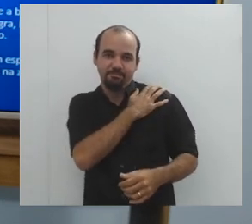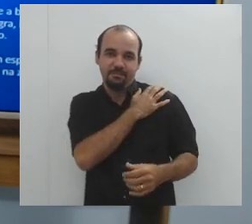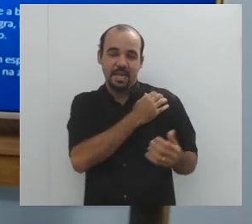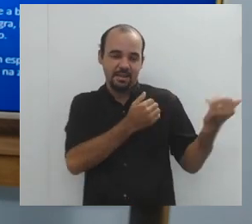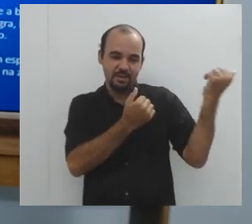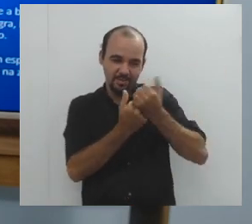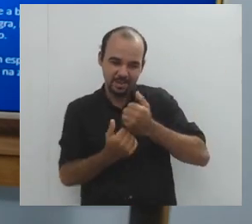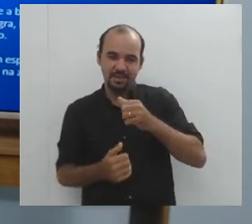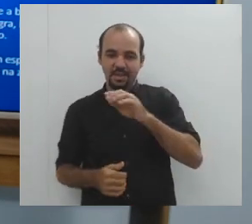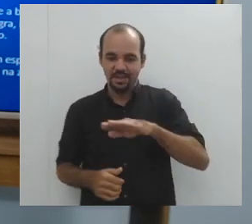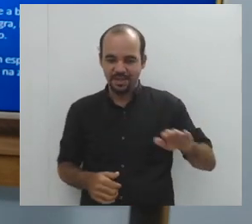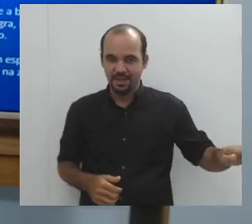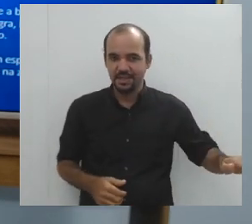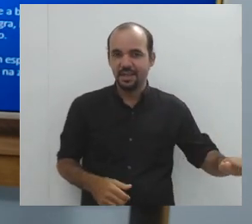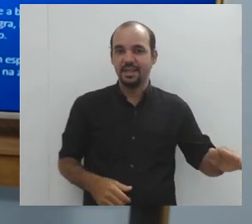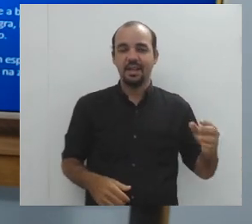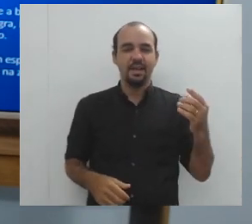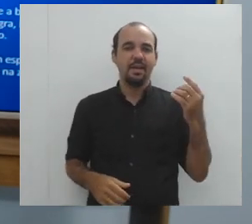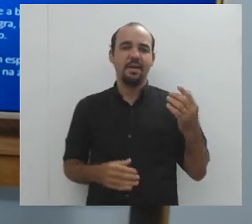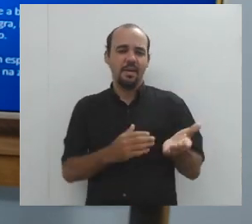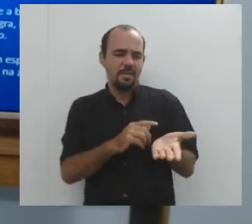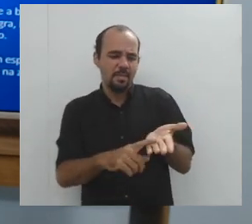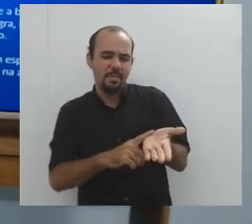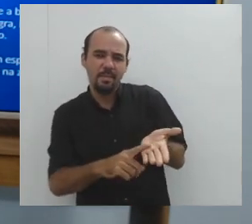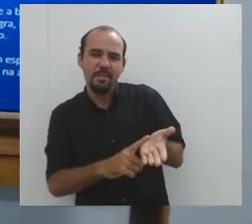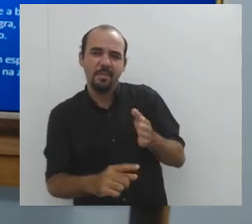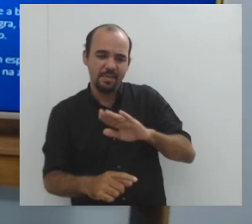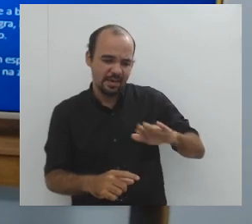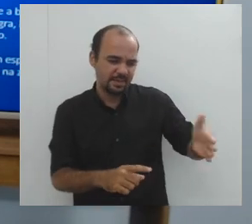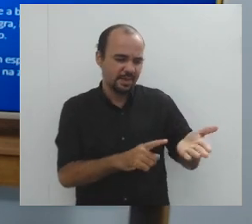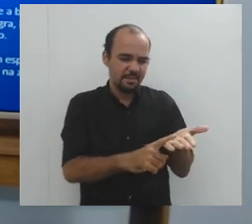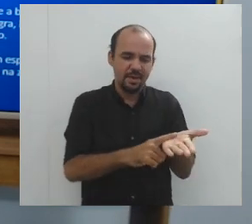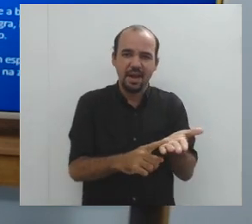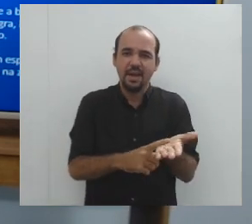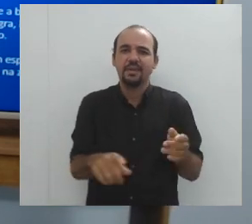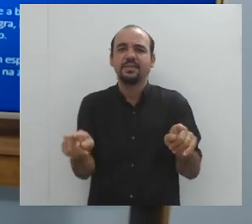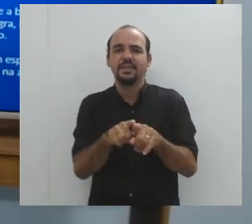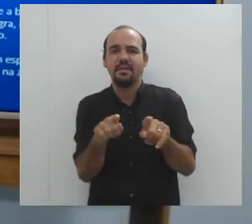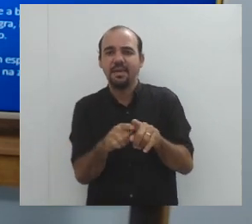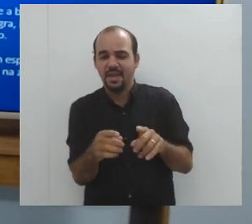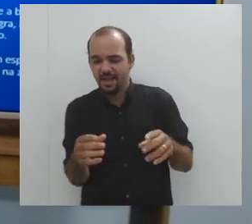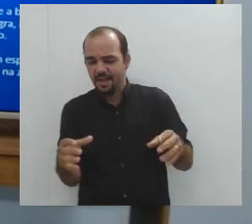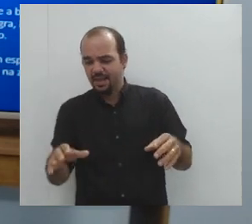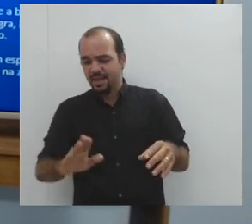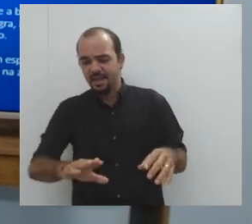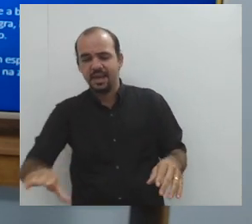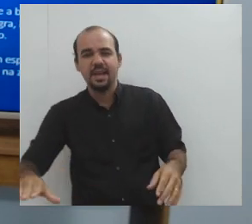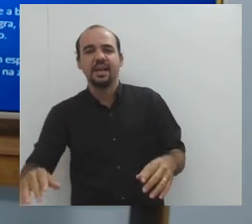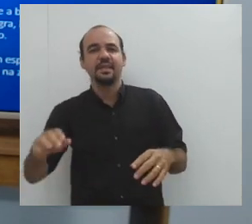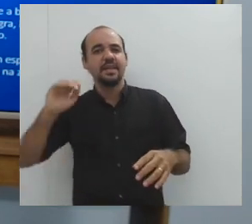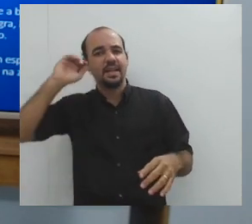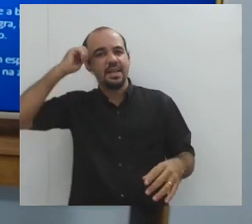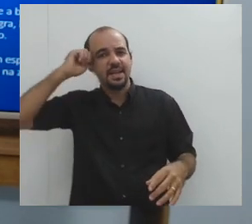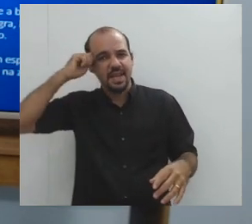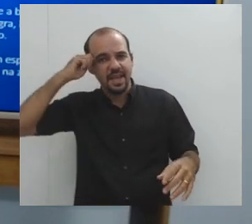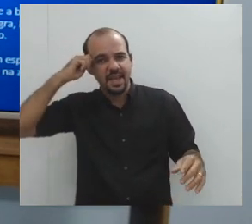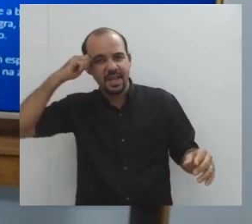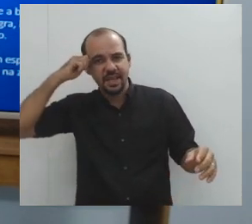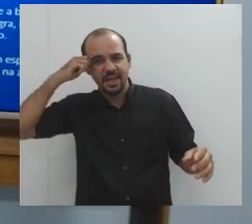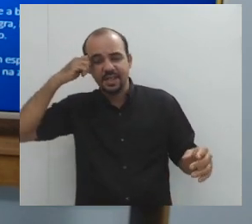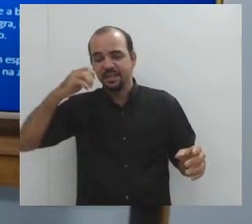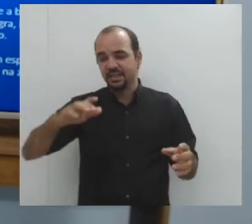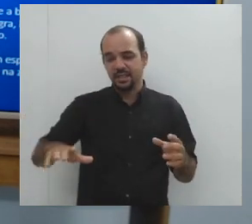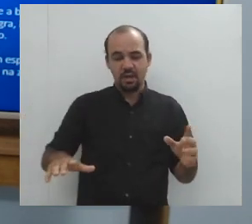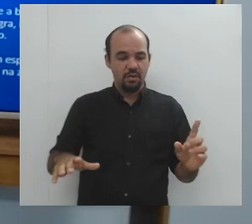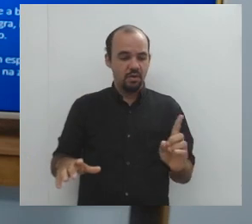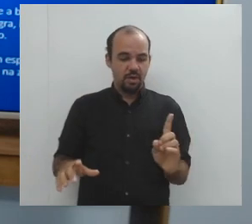crianças brancas e negras até brincavam juntas. Eu entendo e acredito que os negros faziam o papel dos negros